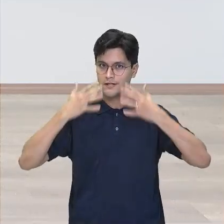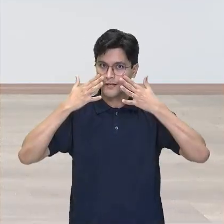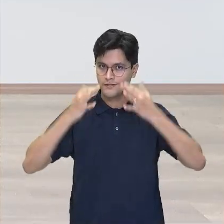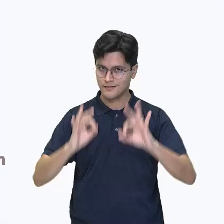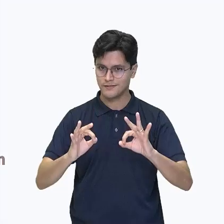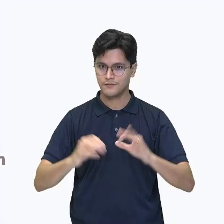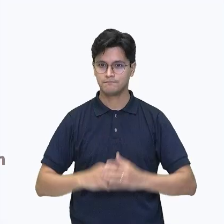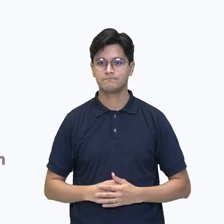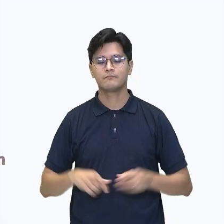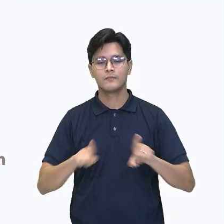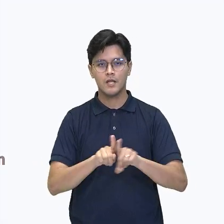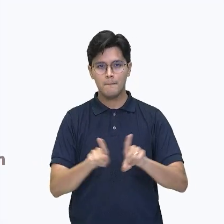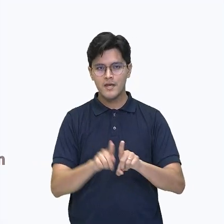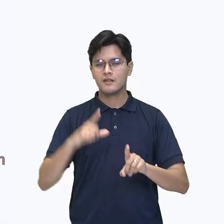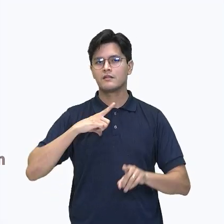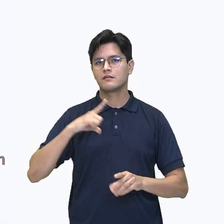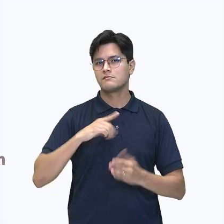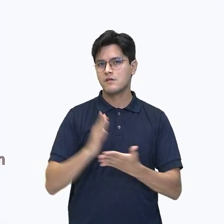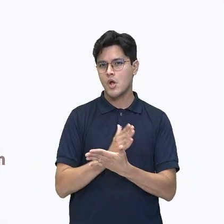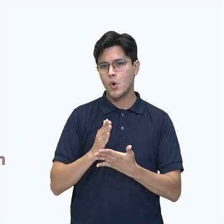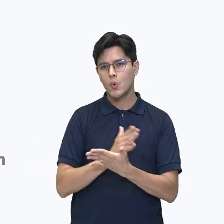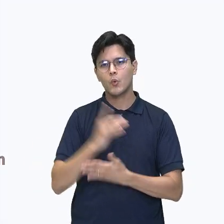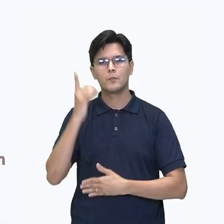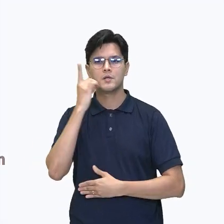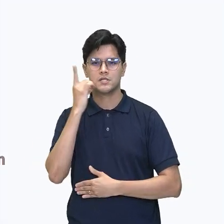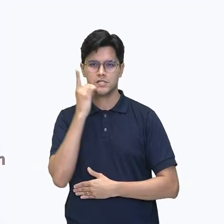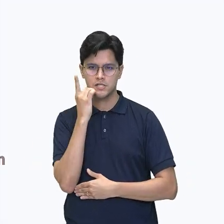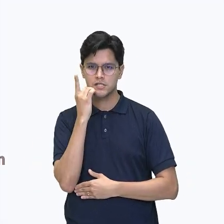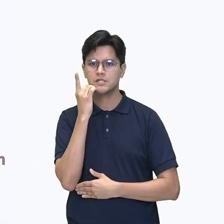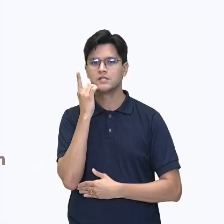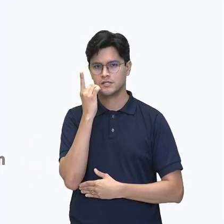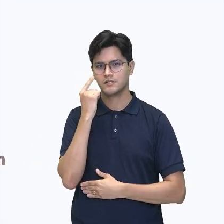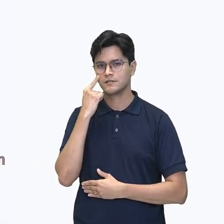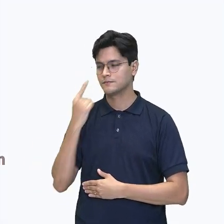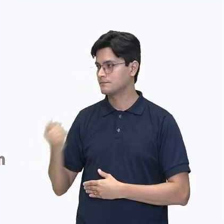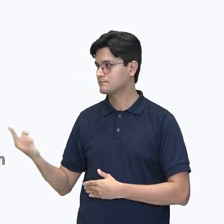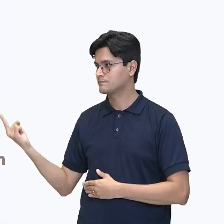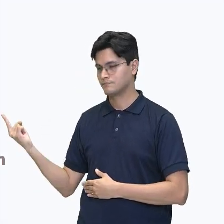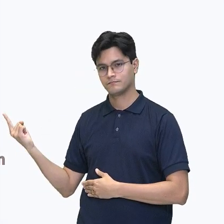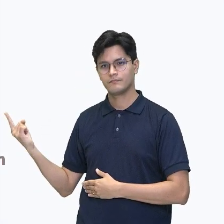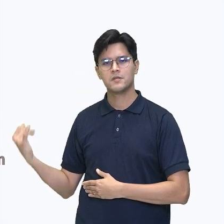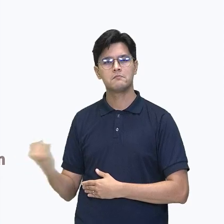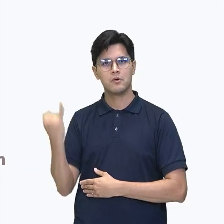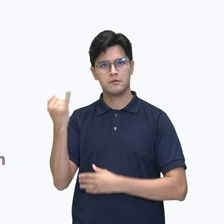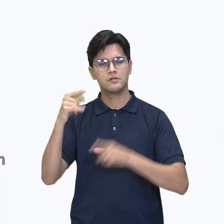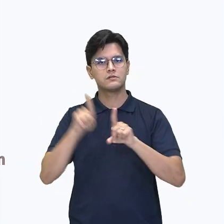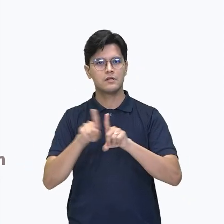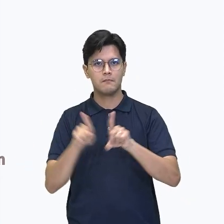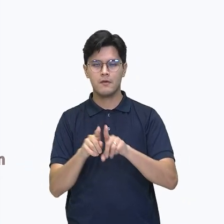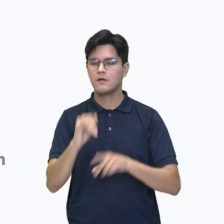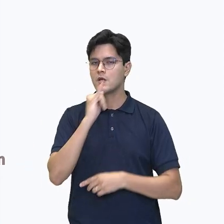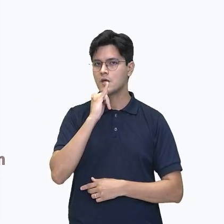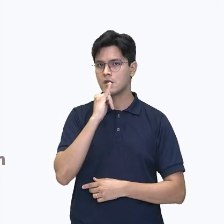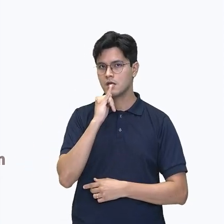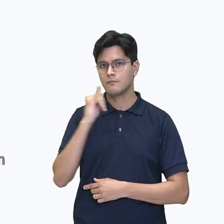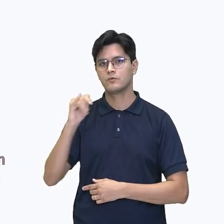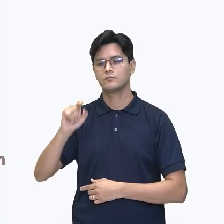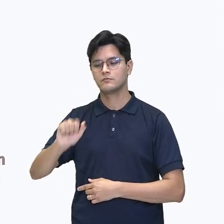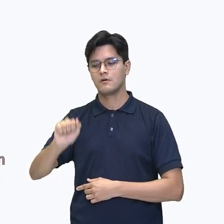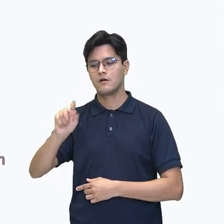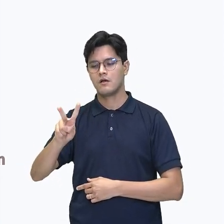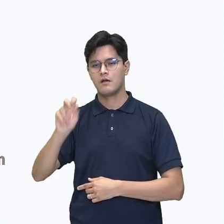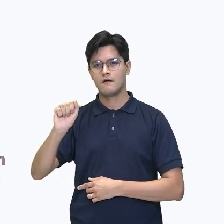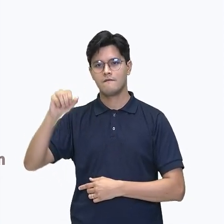no calendário que vão além, né, da organização do ensino mediado. E uma delas é a AVAN, avaliação